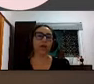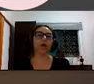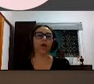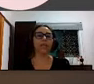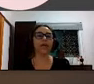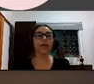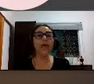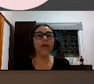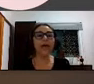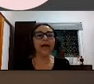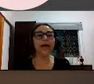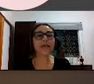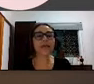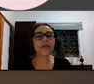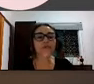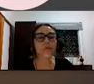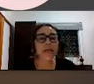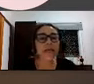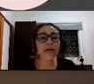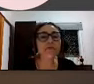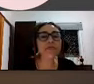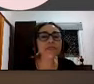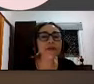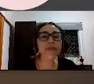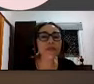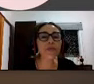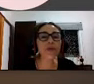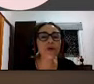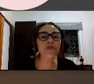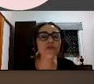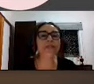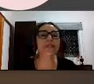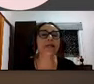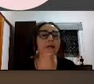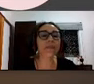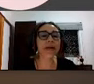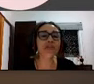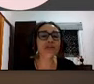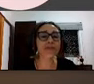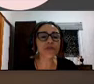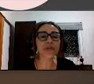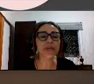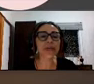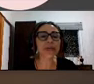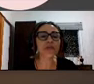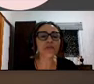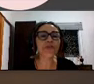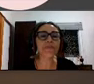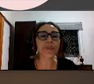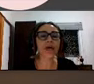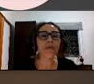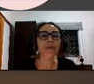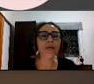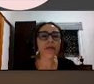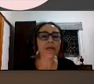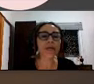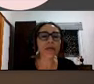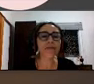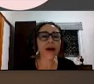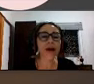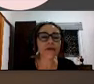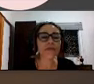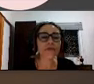Oi, Nicole. Eu agradeço. Inclusive, porque hoje vocês entraram, eu também achei isso de diferente.